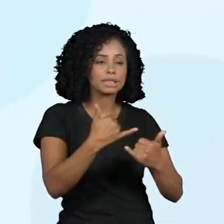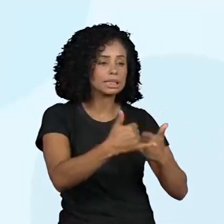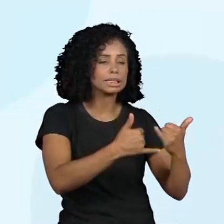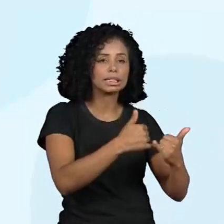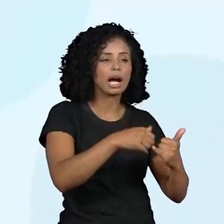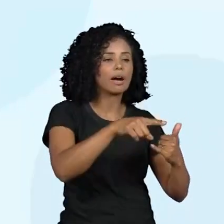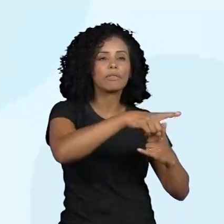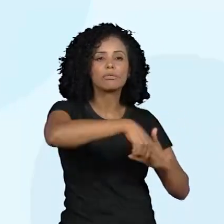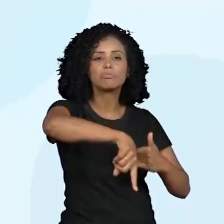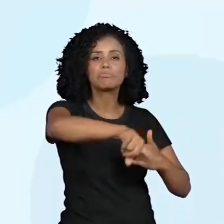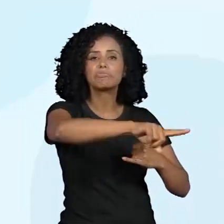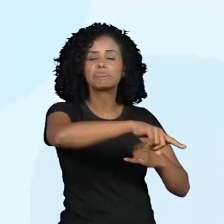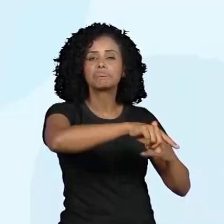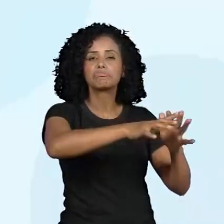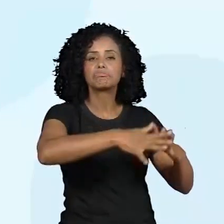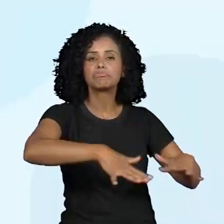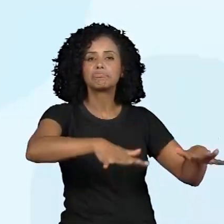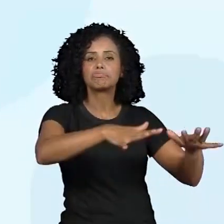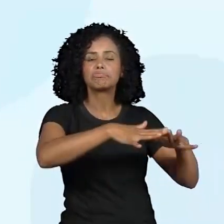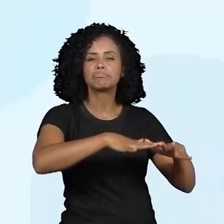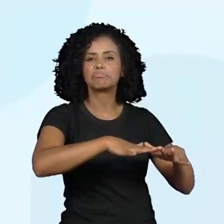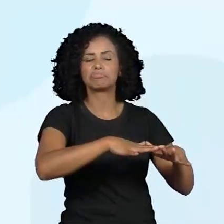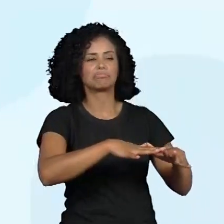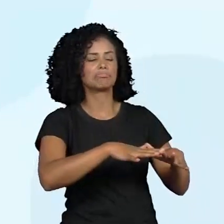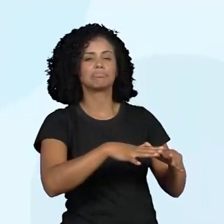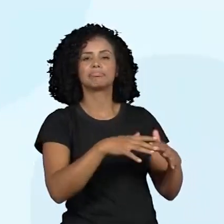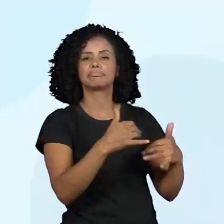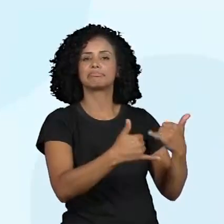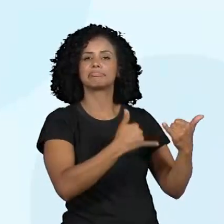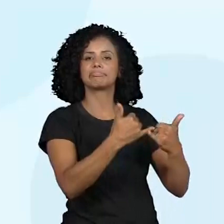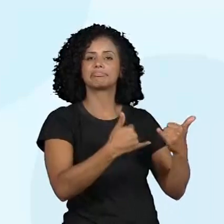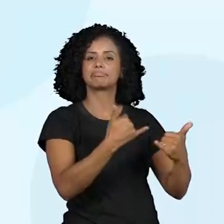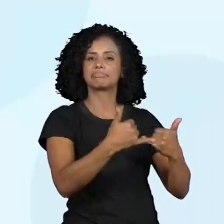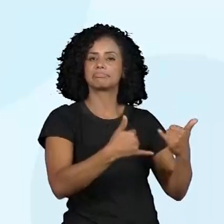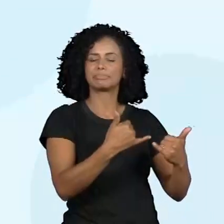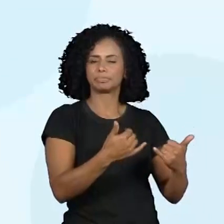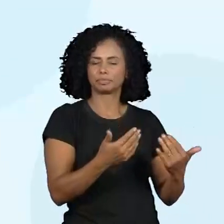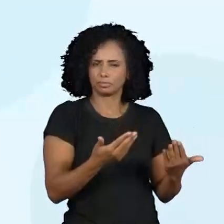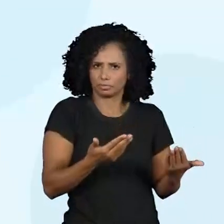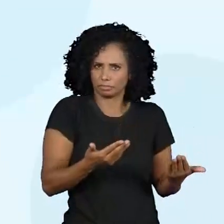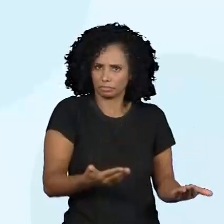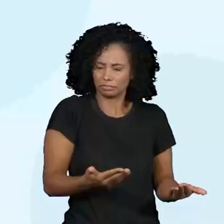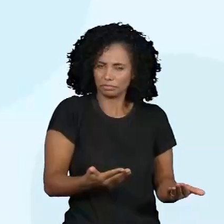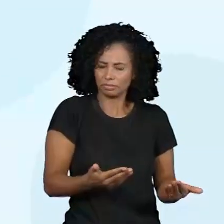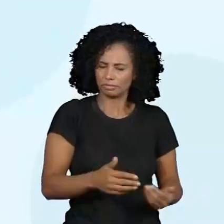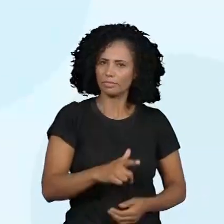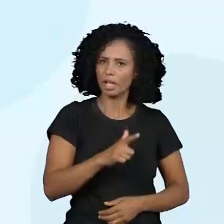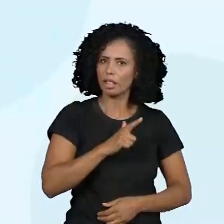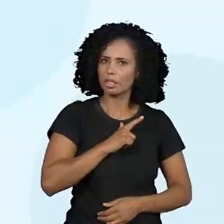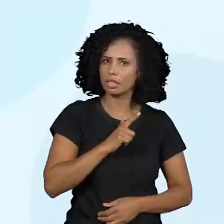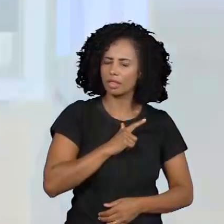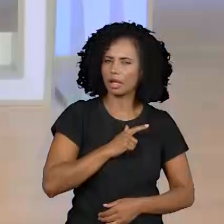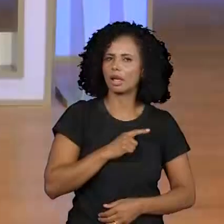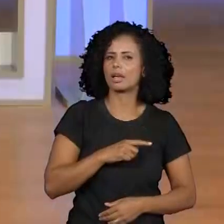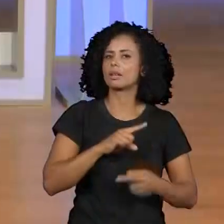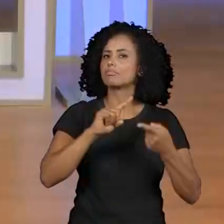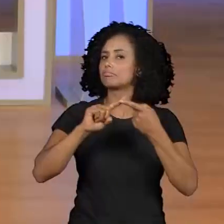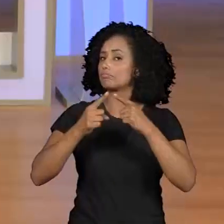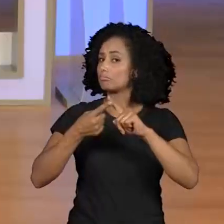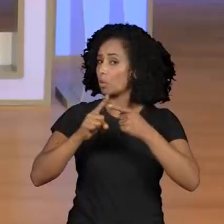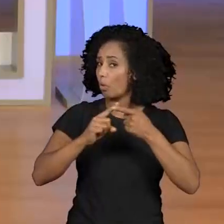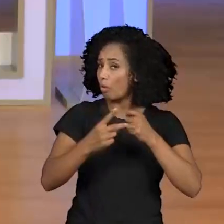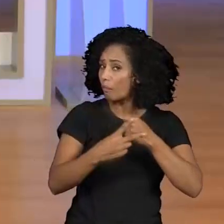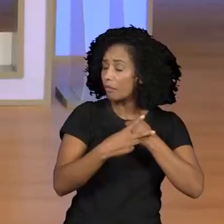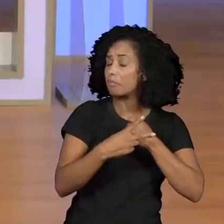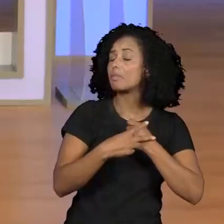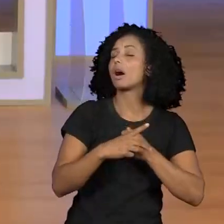que brincavam em um enorme terreno de terra Agora eu tenho ali ó concordâncias